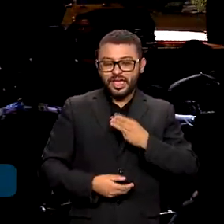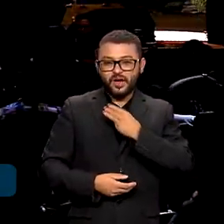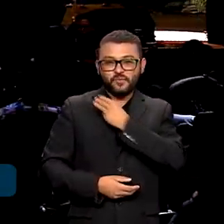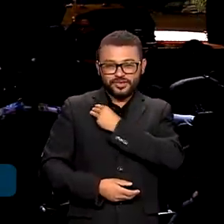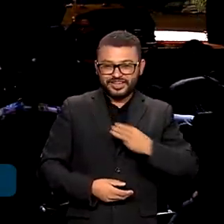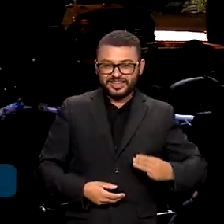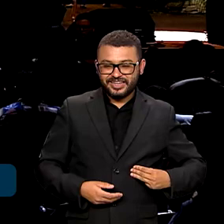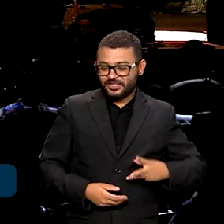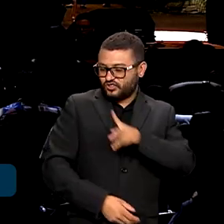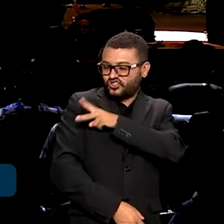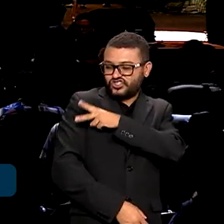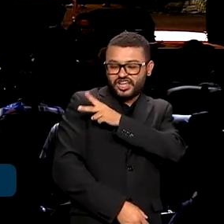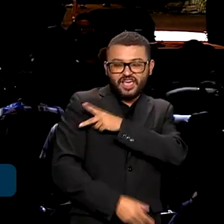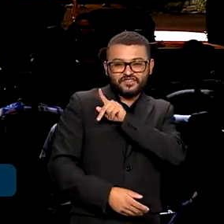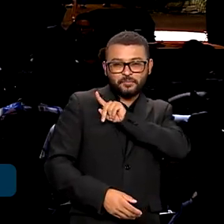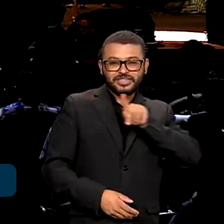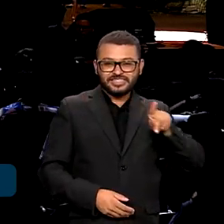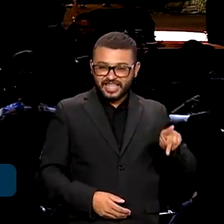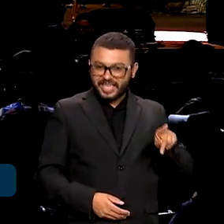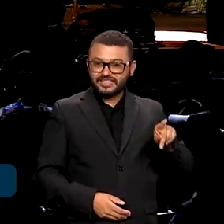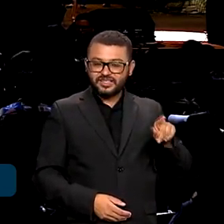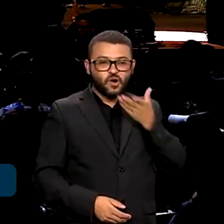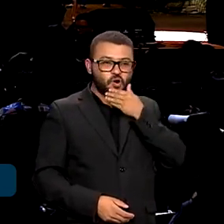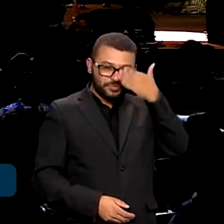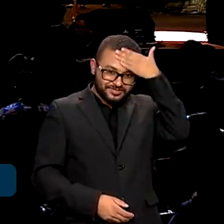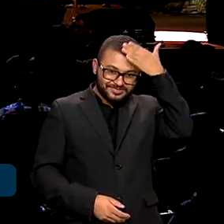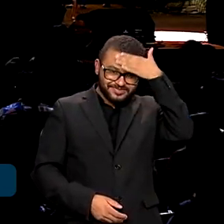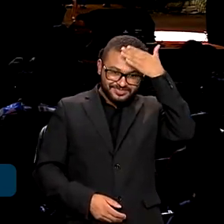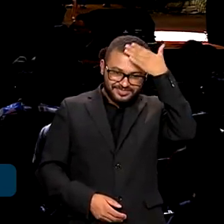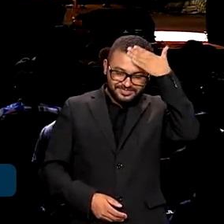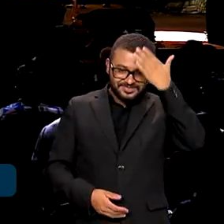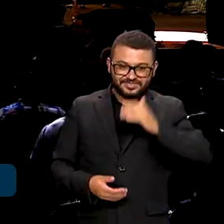Secretaria-Geral da Presidência da República, Márcio Macedo.